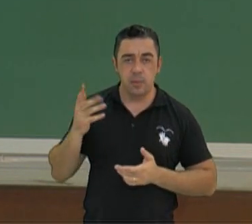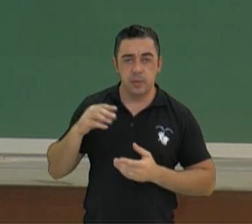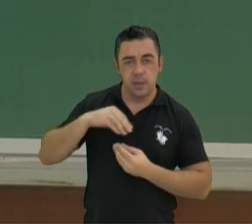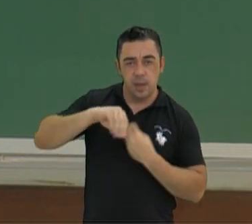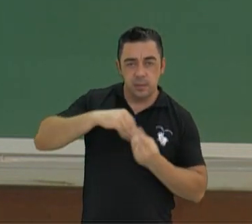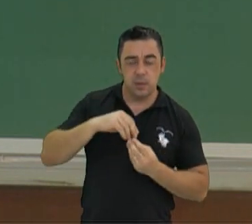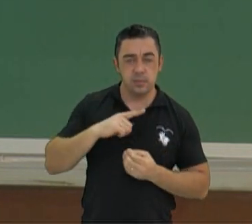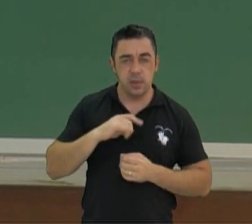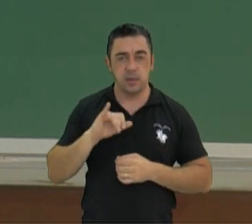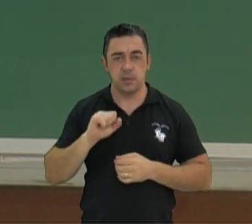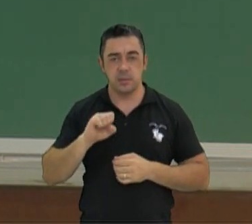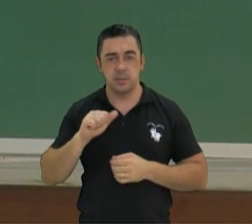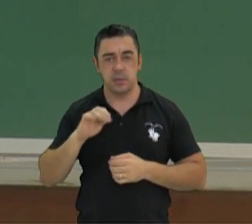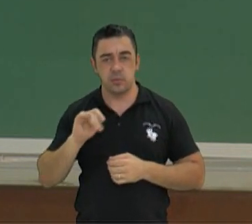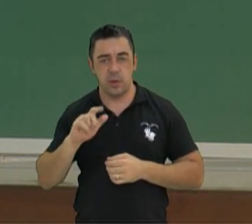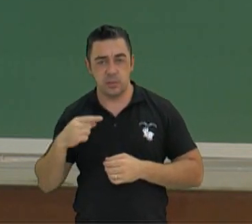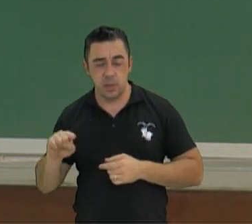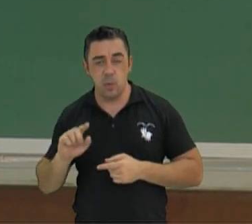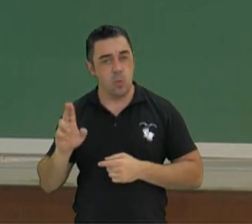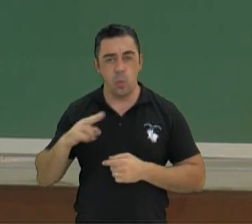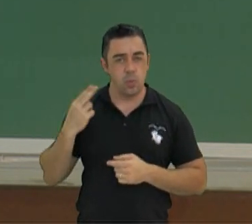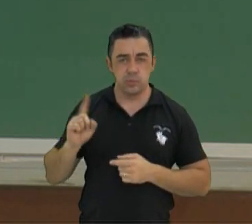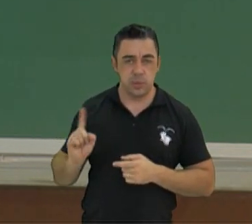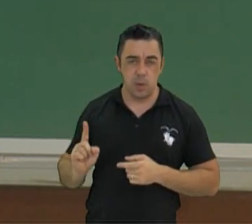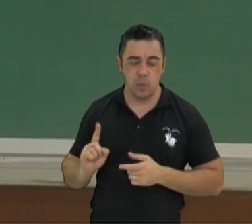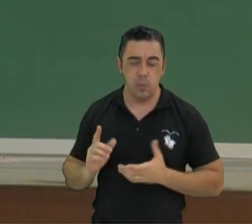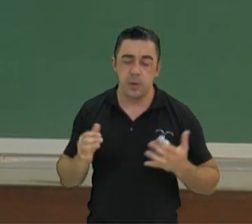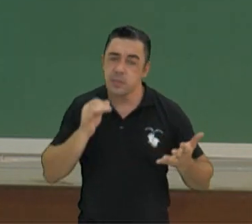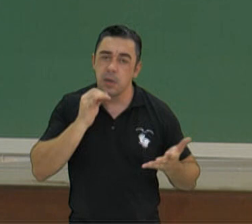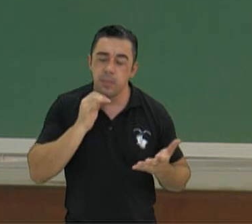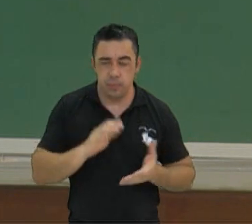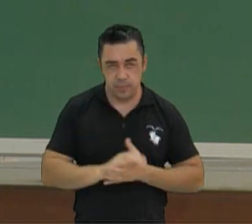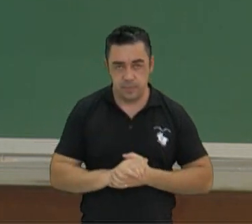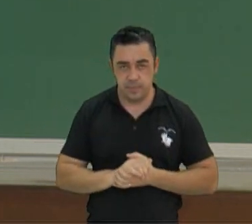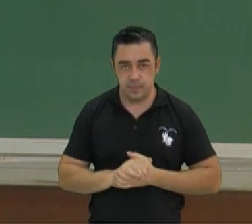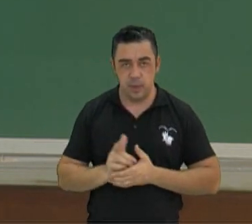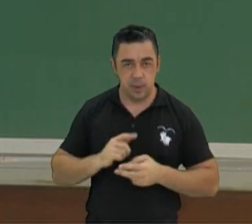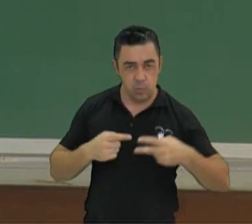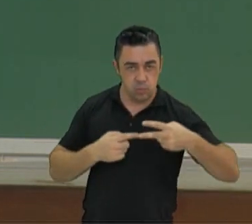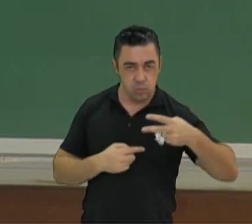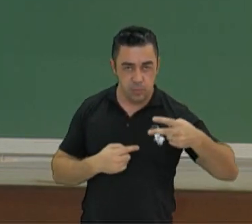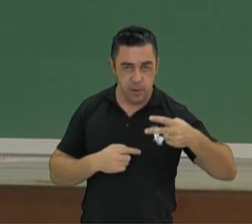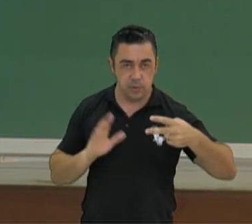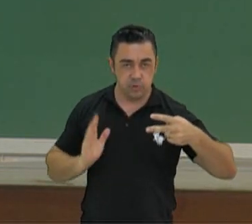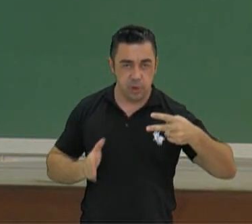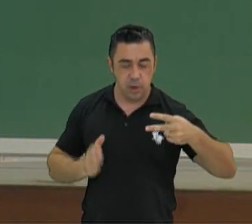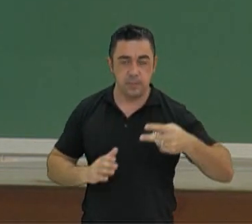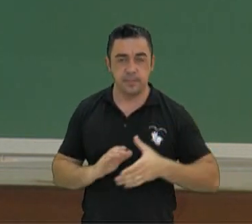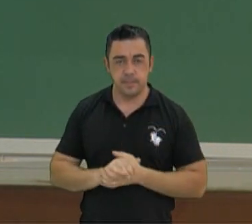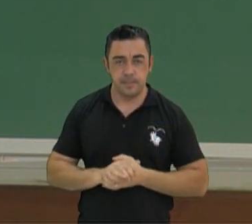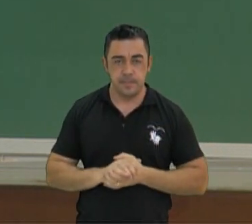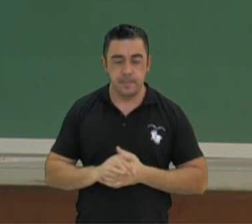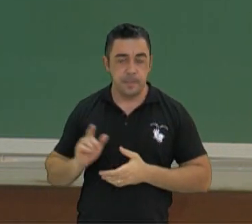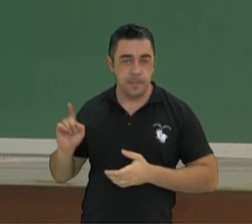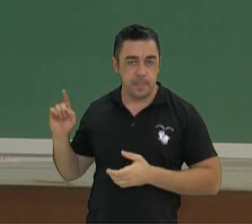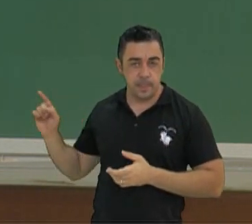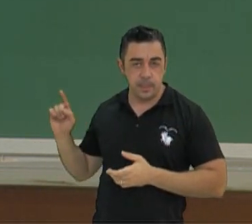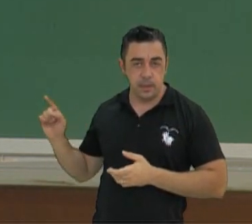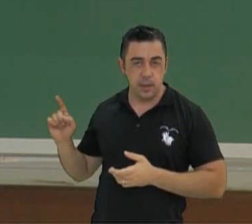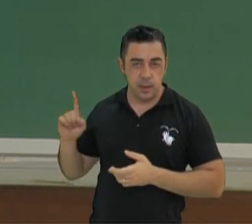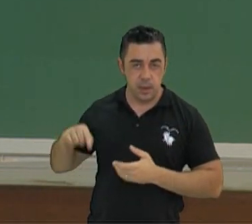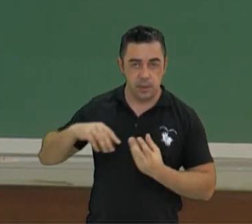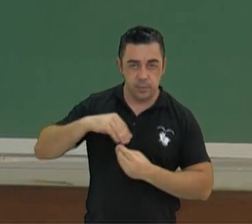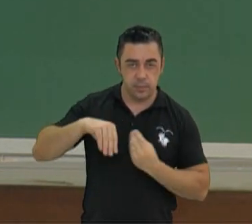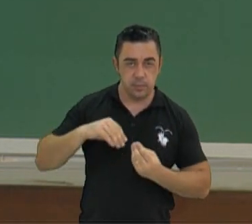contém insaturações ou não. Por exemplo, eu tenho aqui a dupla ligação de um composto, de uma